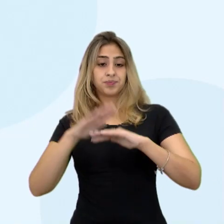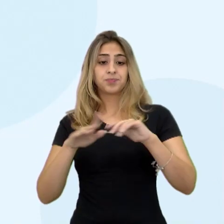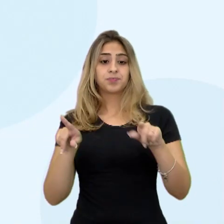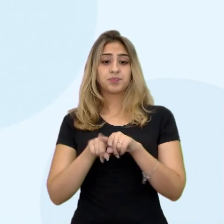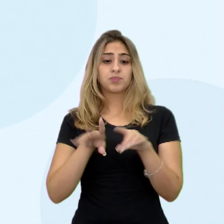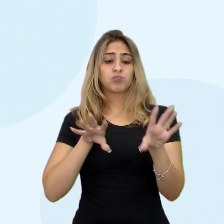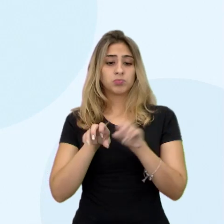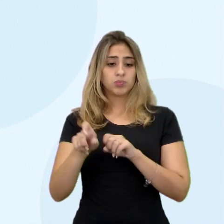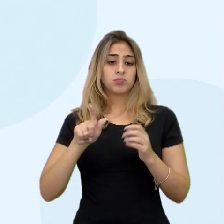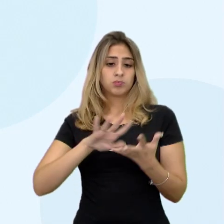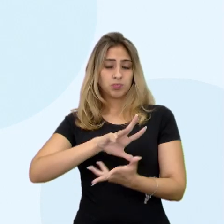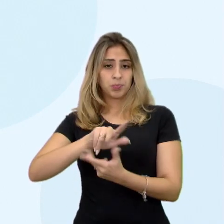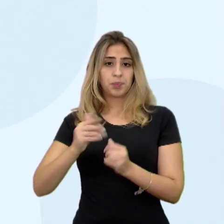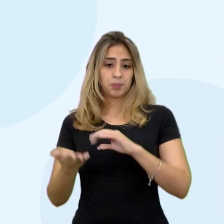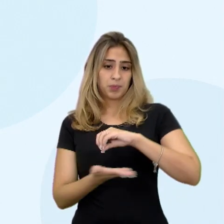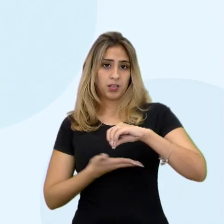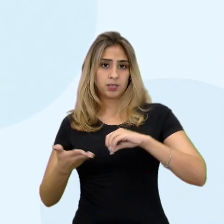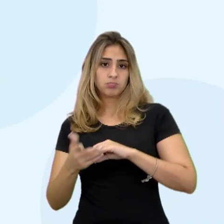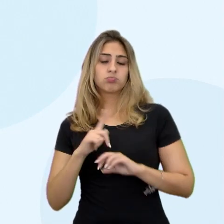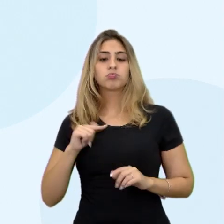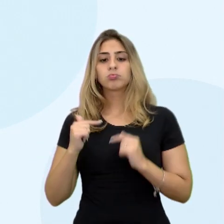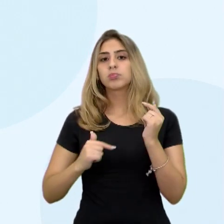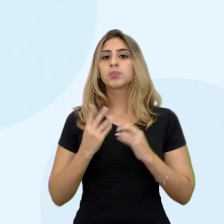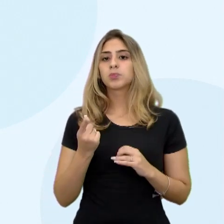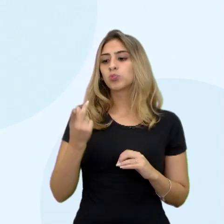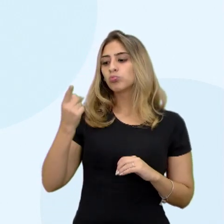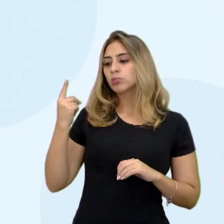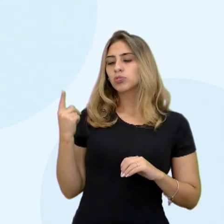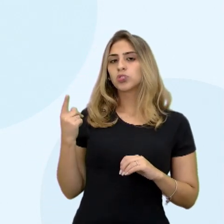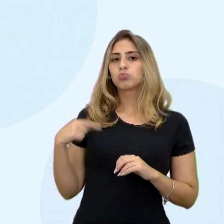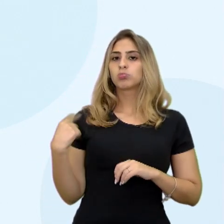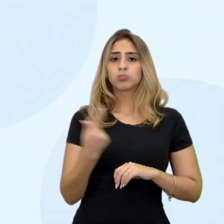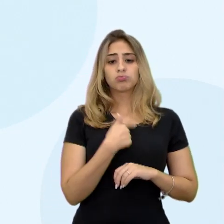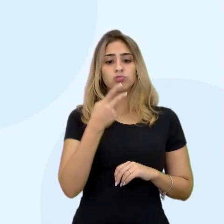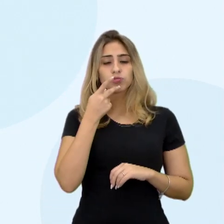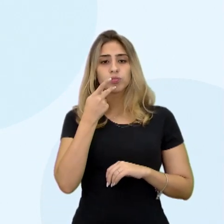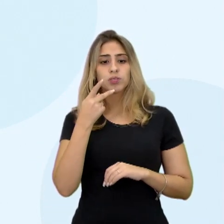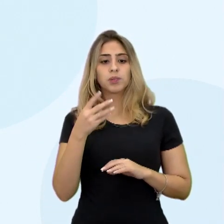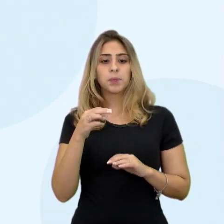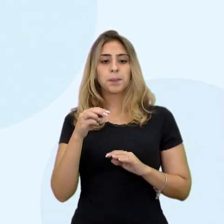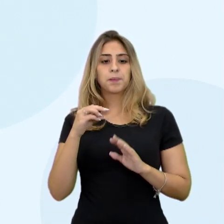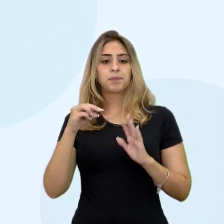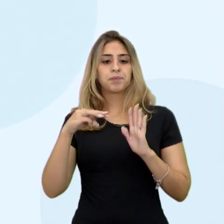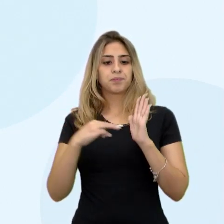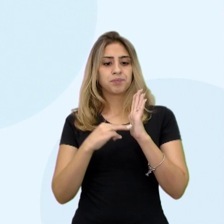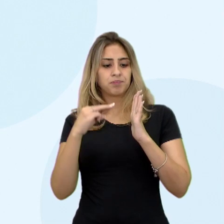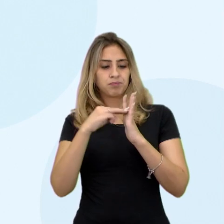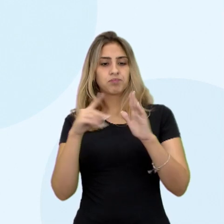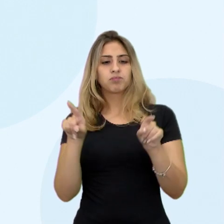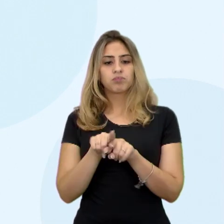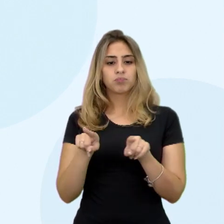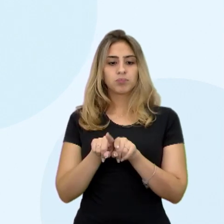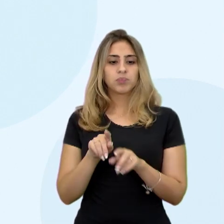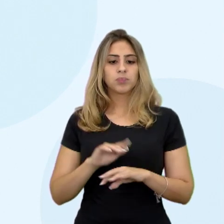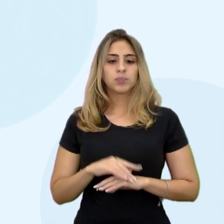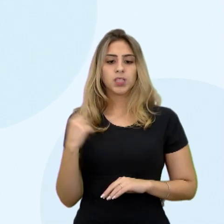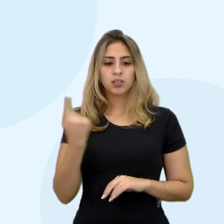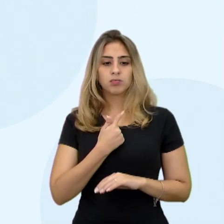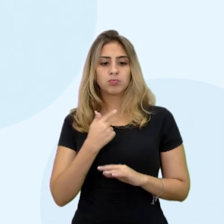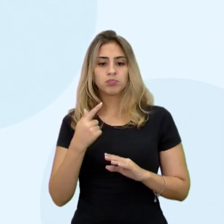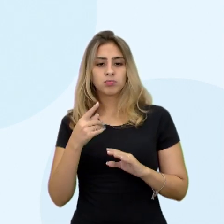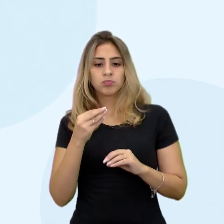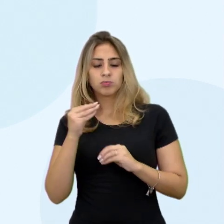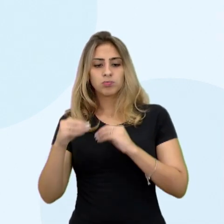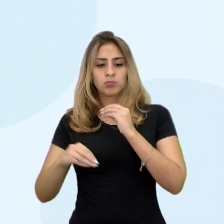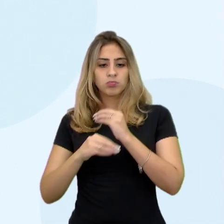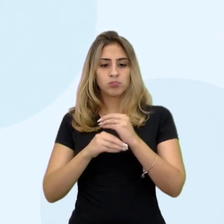na formação geral básica a gente trabalhou muito no mundo antigo, quando a gente falou de Mesopotâmia. E aí,